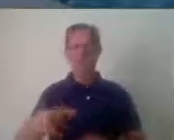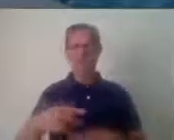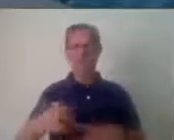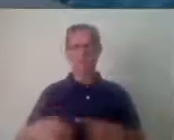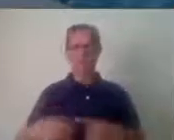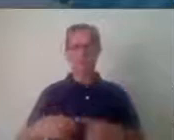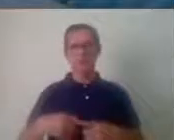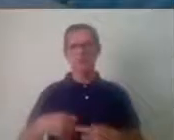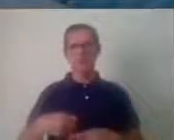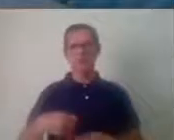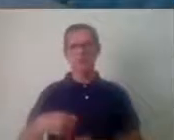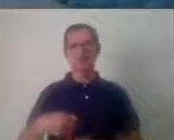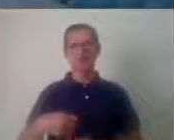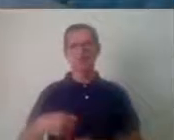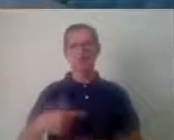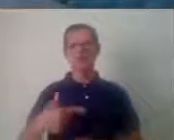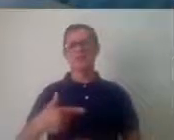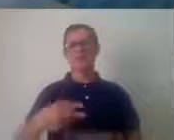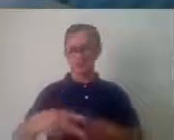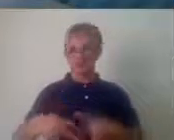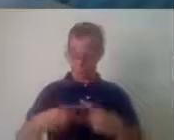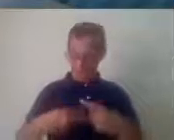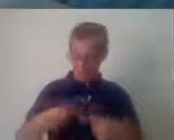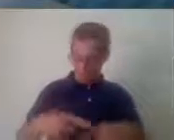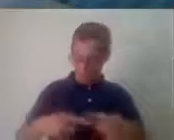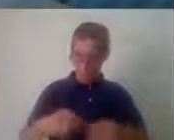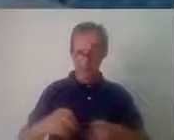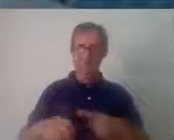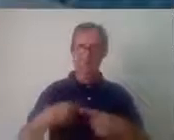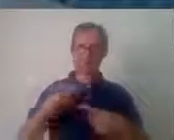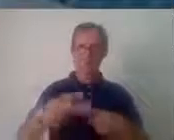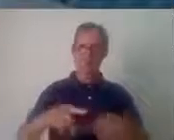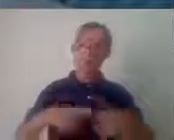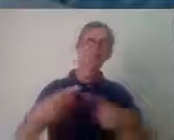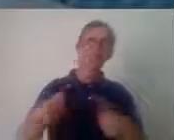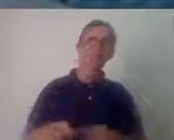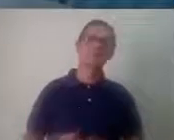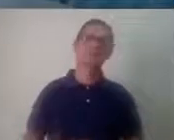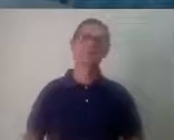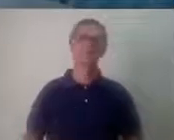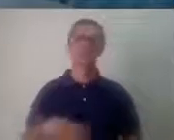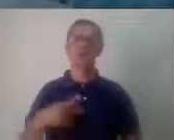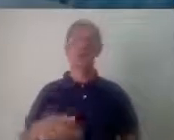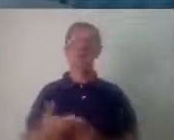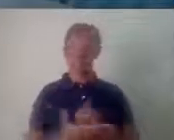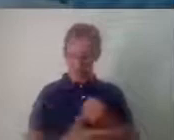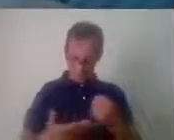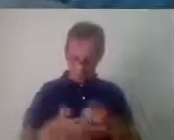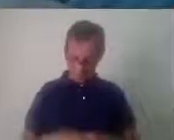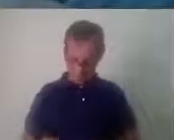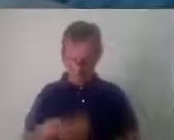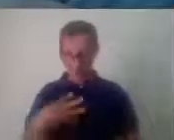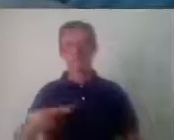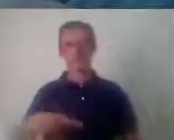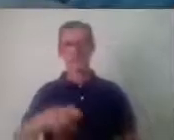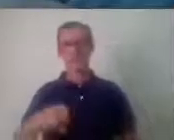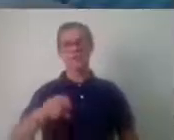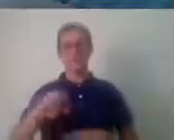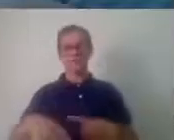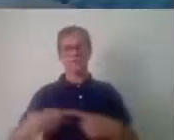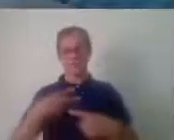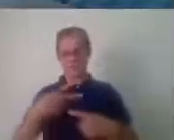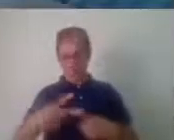quadrado do segundo. Aquele elevado ali, ele está falando assim, olha, a sua base, que é 4 menos x ao